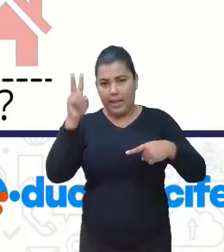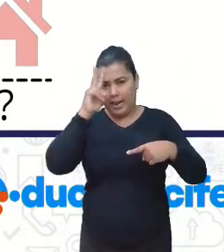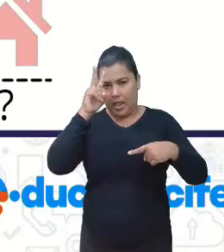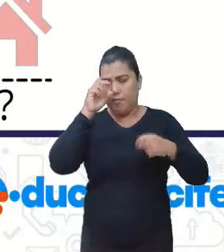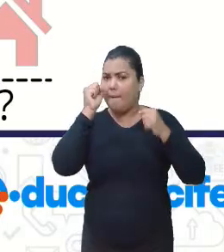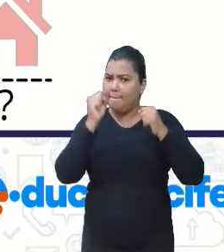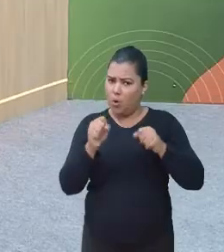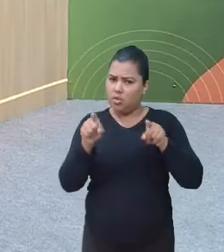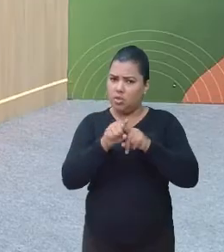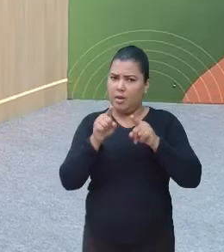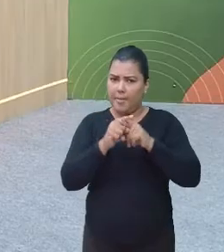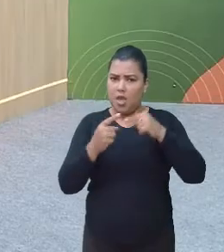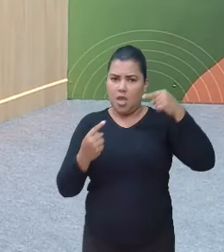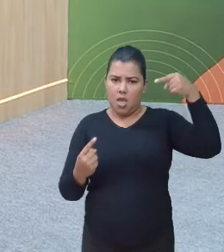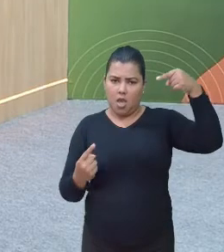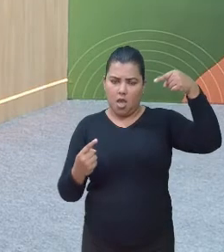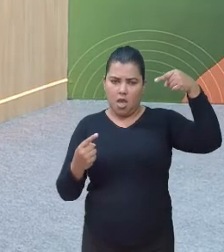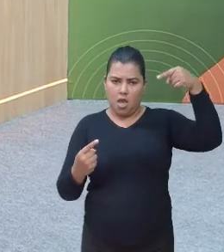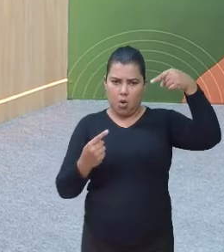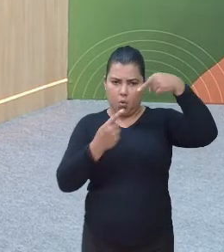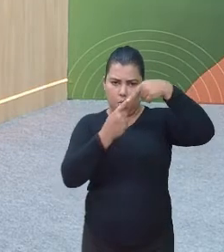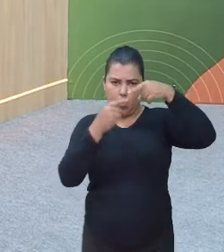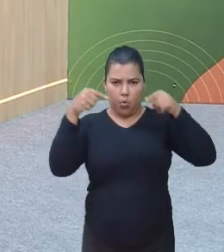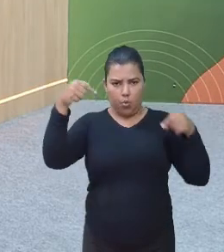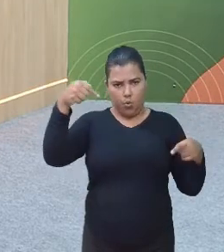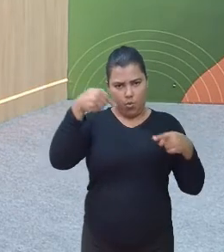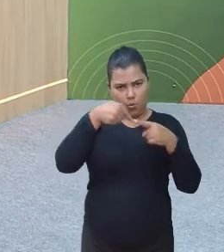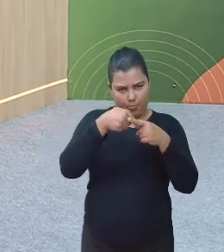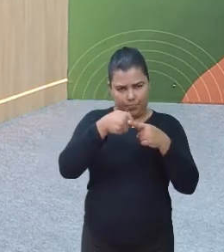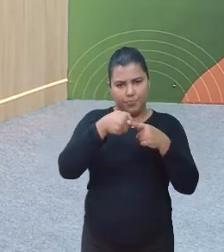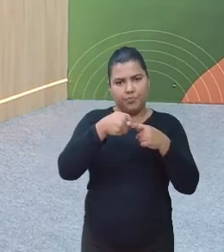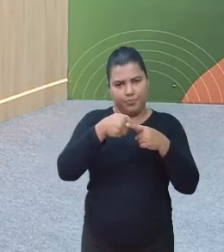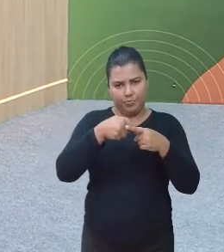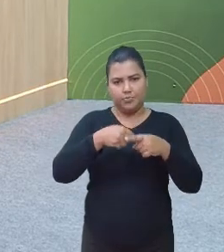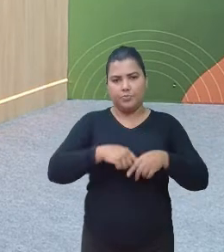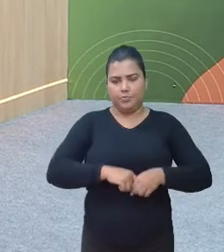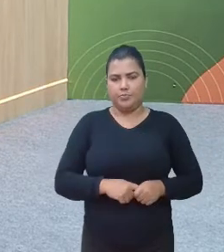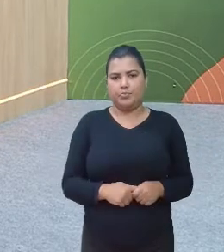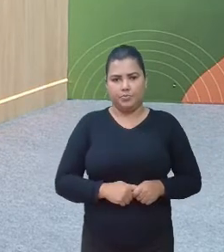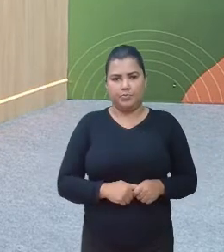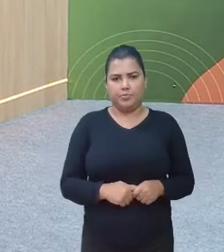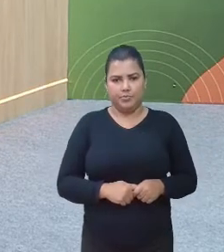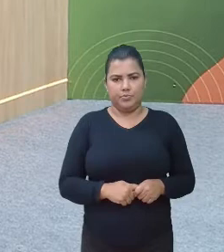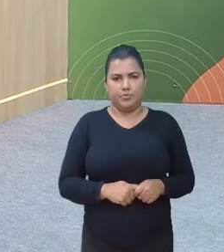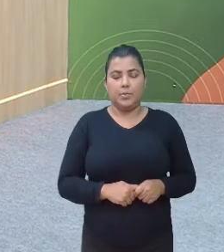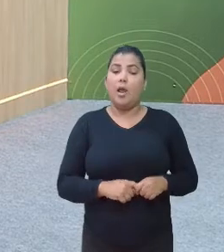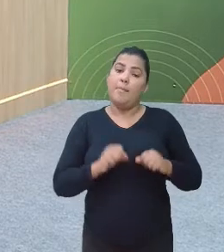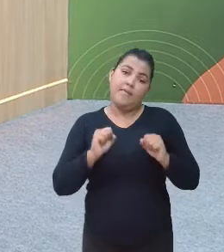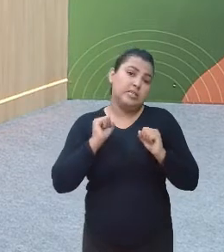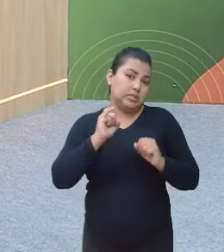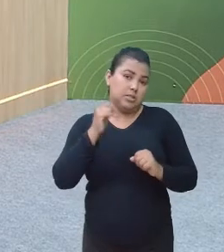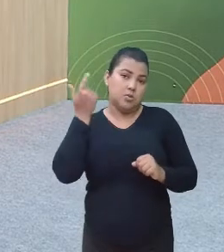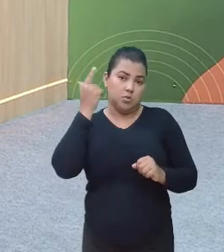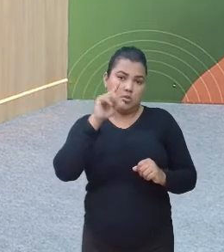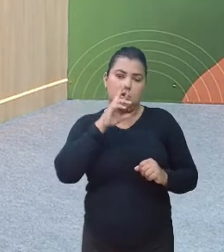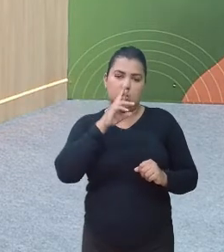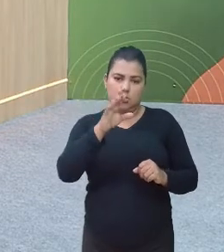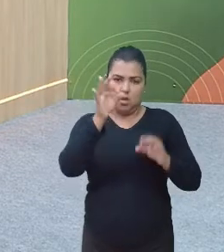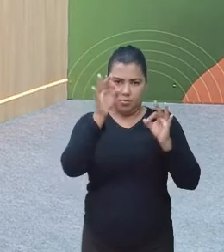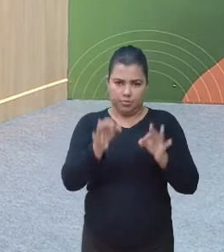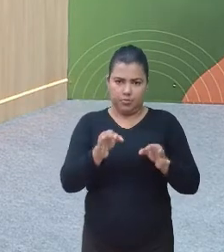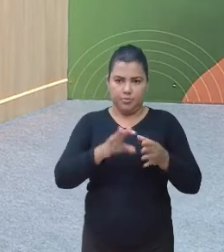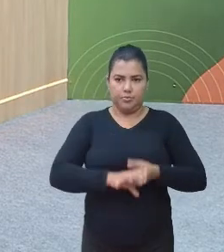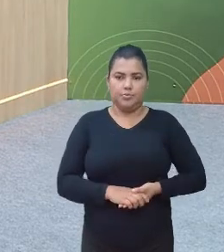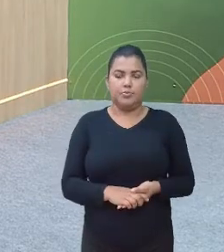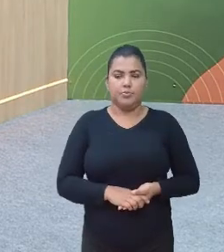sugestão de fazer daquela outra forma. Altura, largura de um, altura, largura de outro, para ver se você chega no mesmo